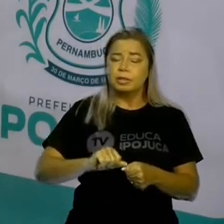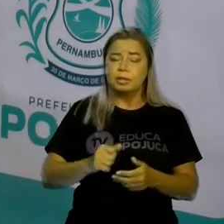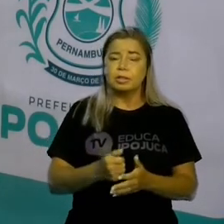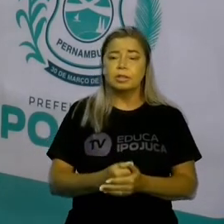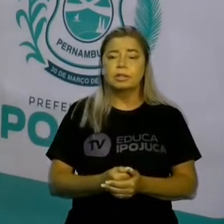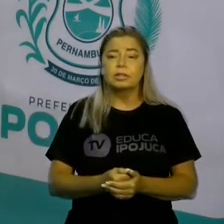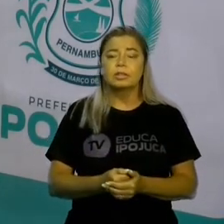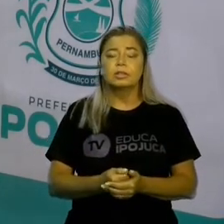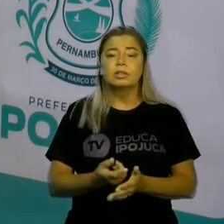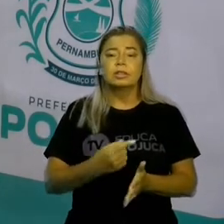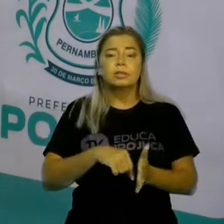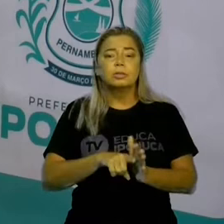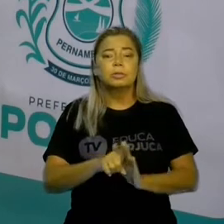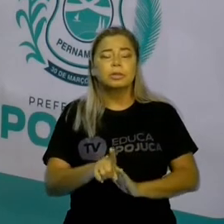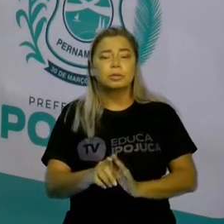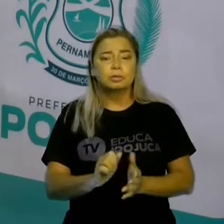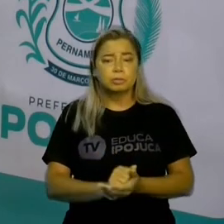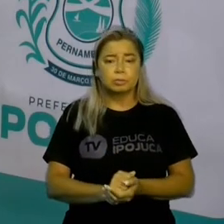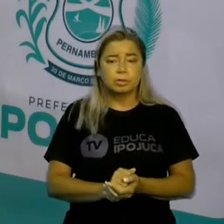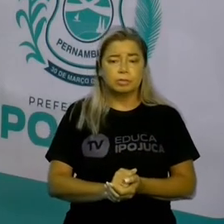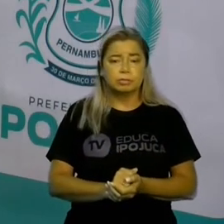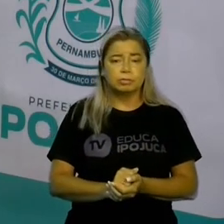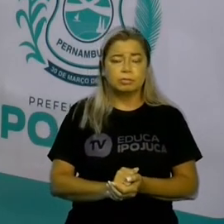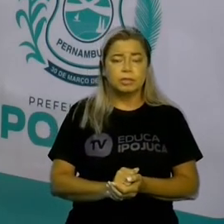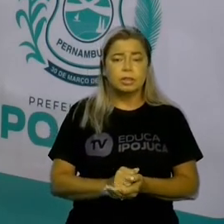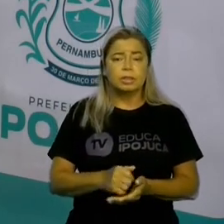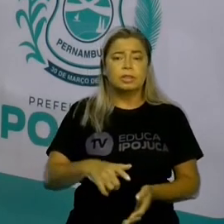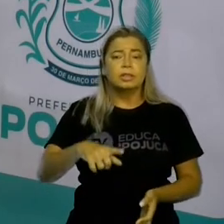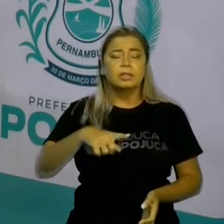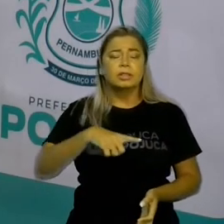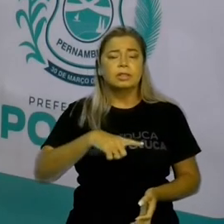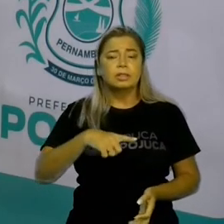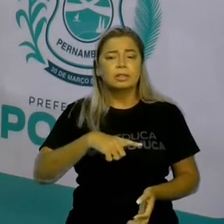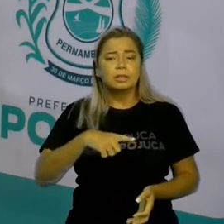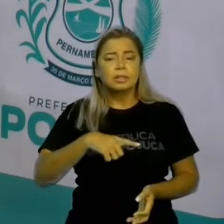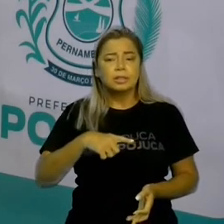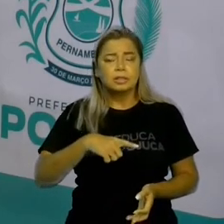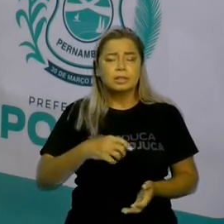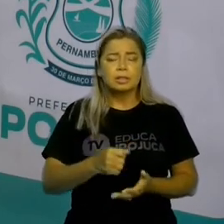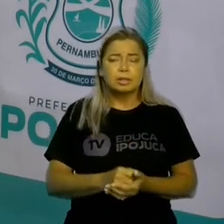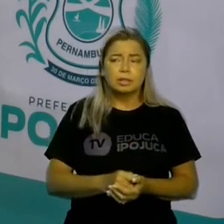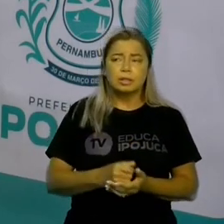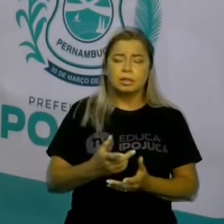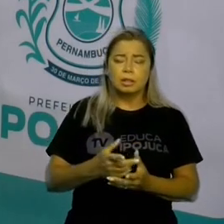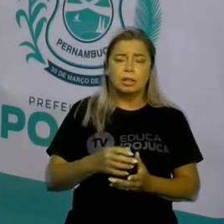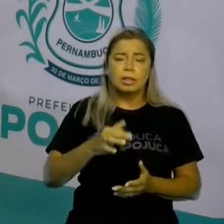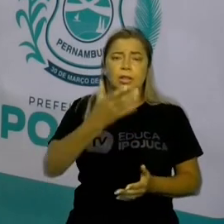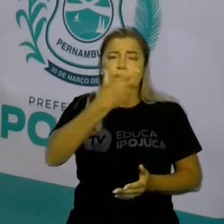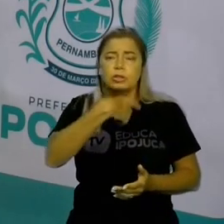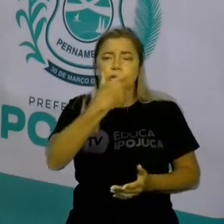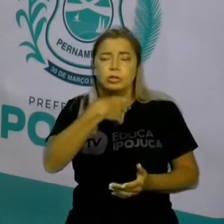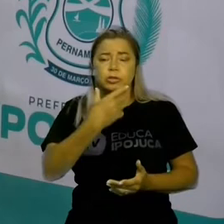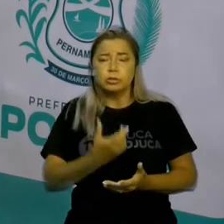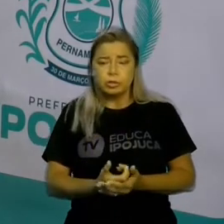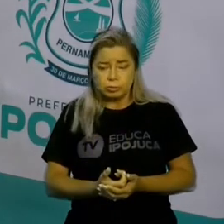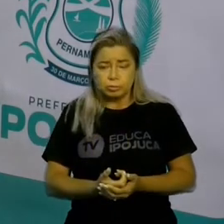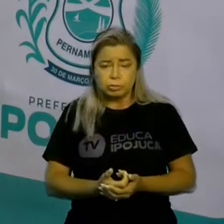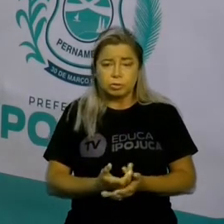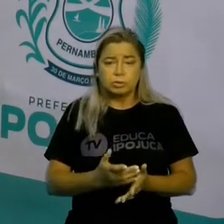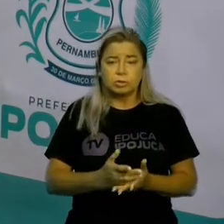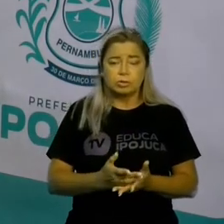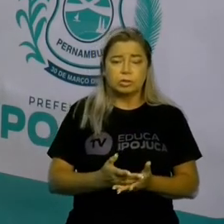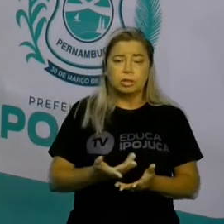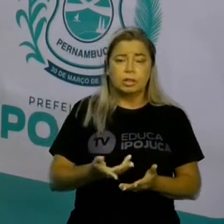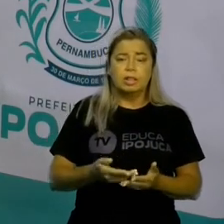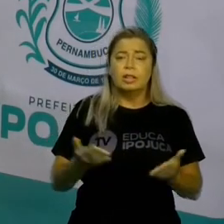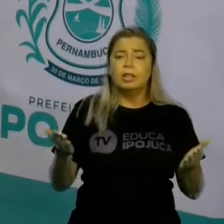mas de um jeito diferente. Se nós já sabemos o total de frutas, então a única coisa que a gente